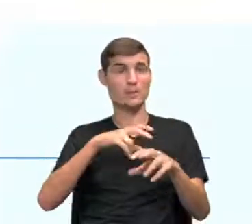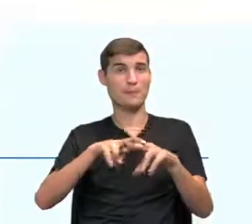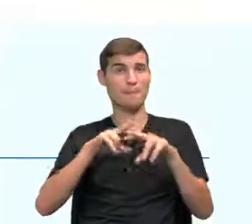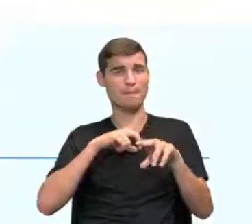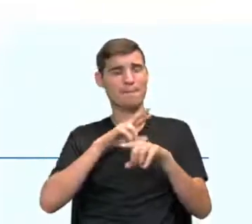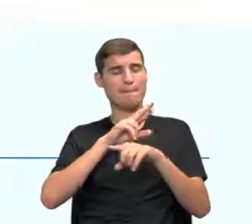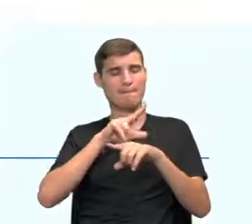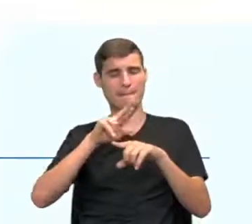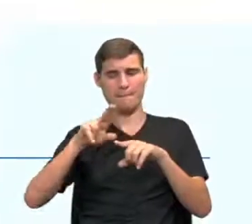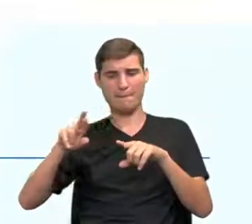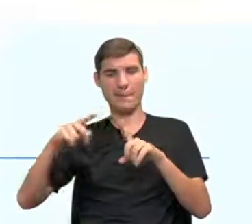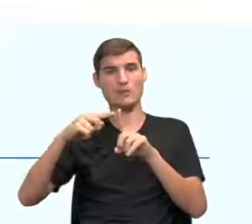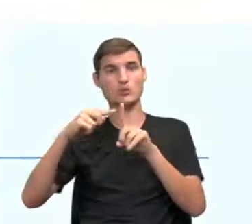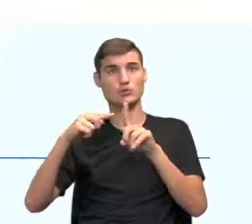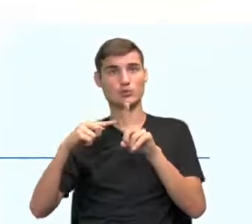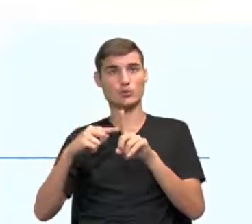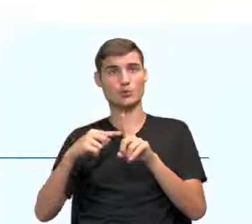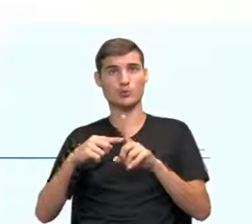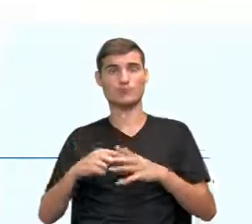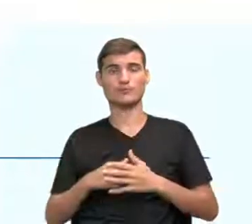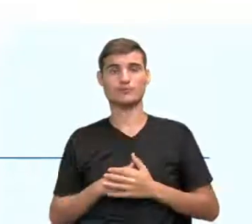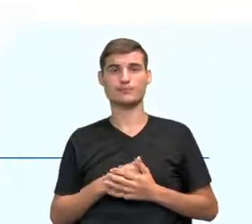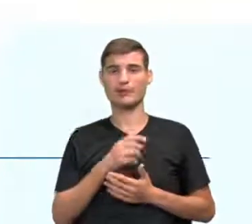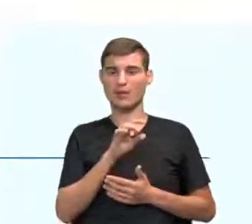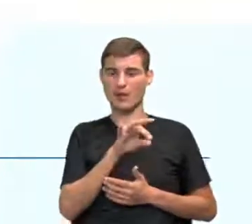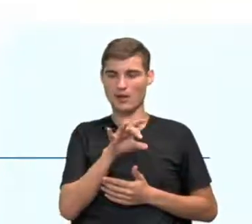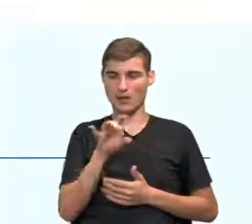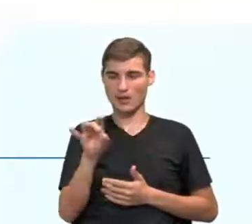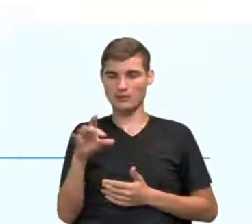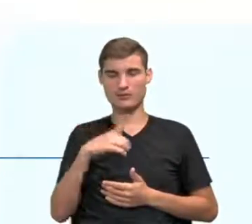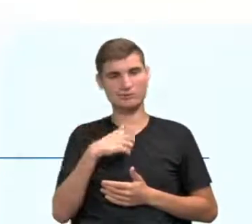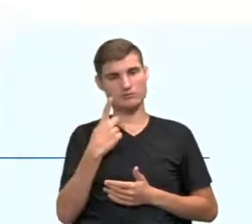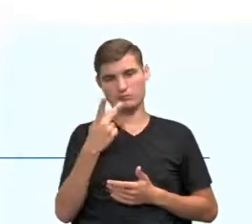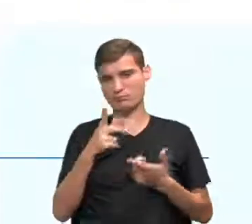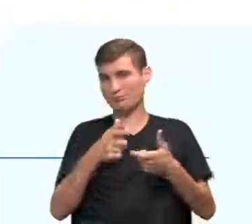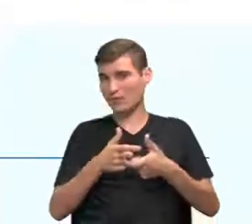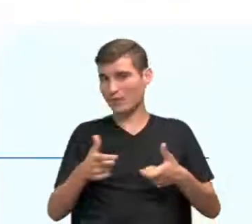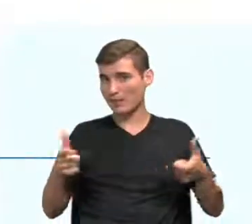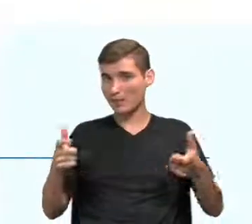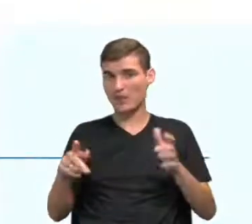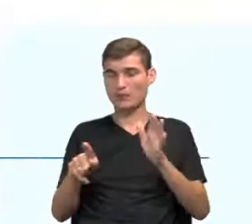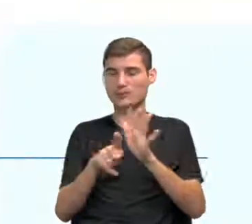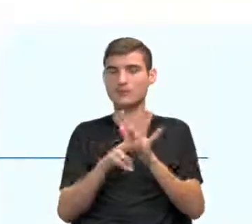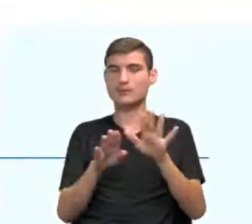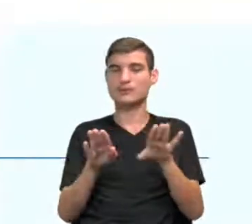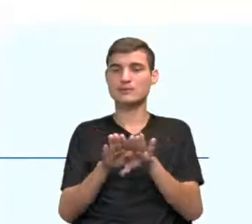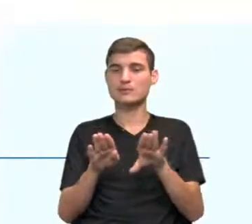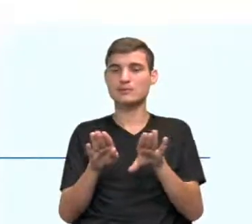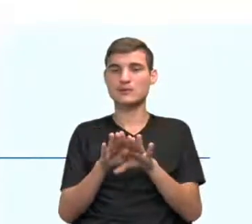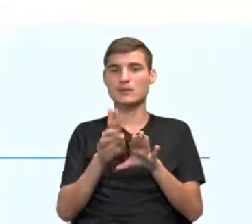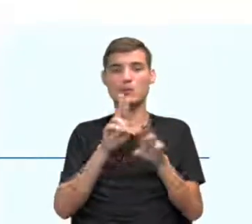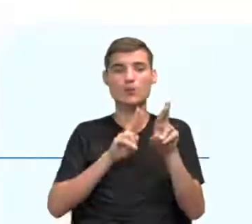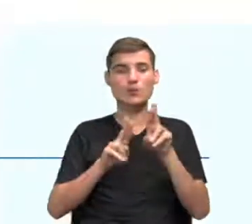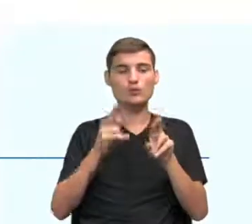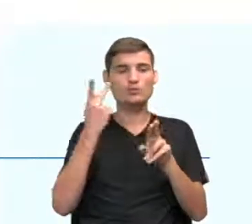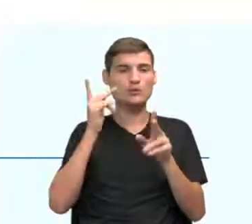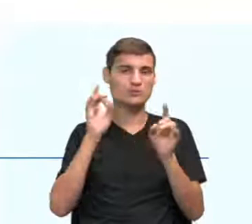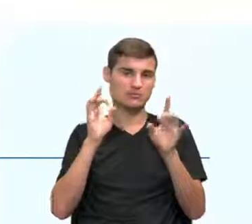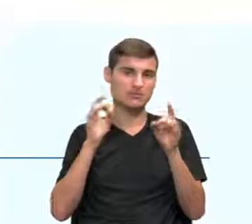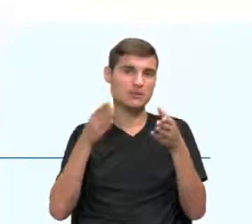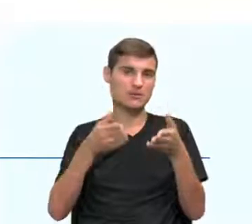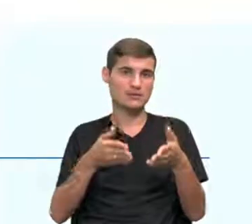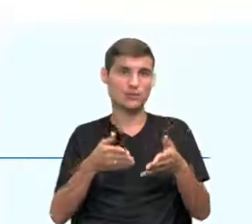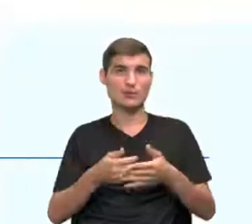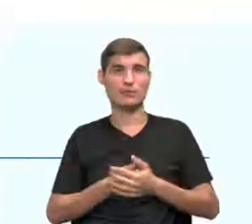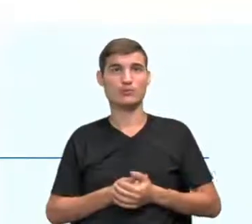tenho vários tipos de antenas, cada uma com o seu tamanho e com a sua aplicação. Outros